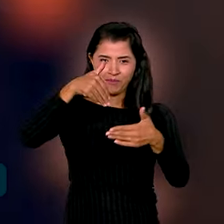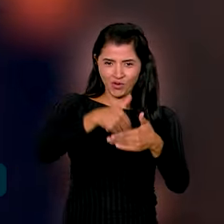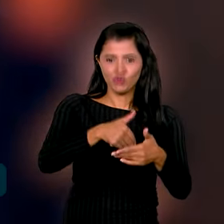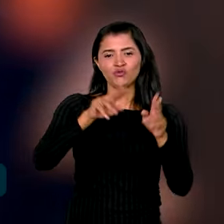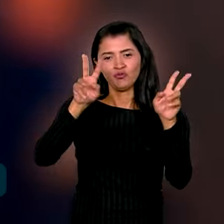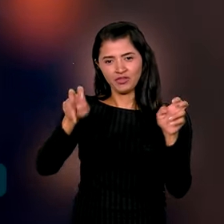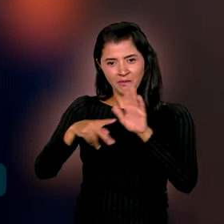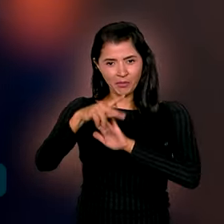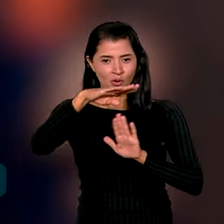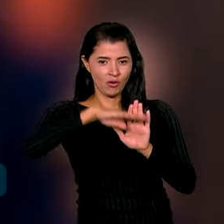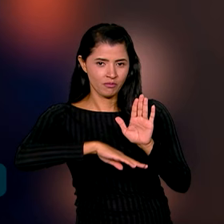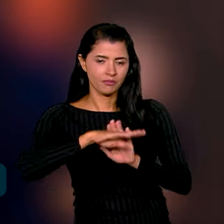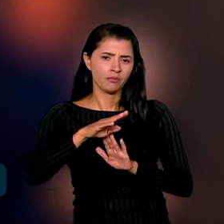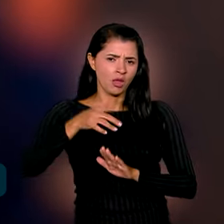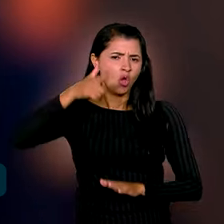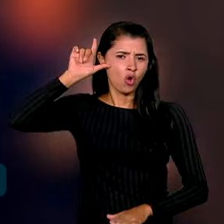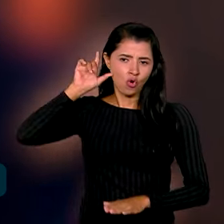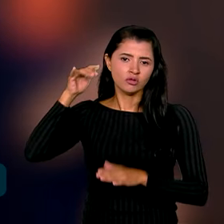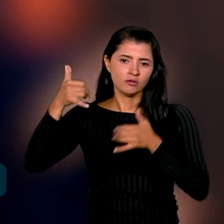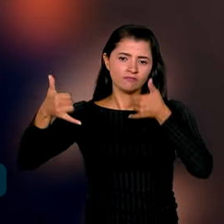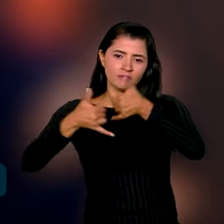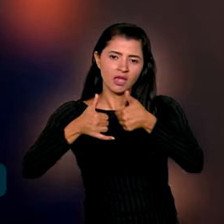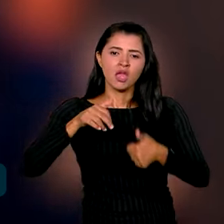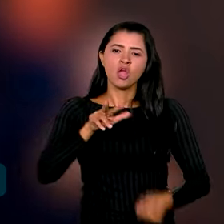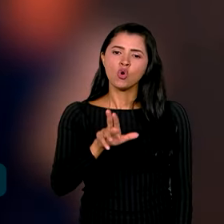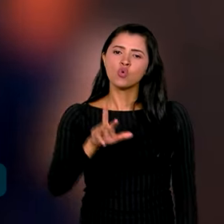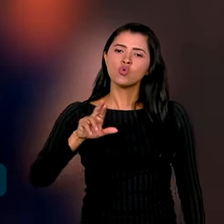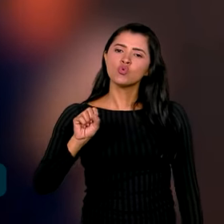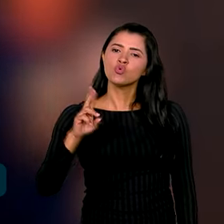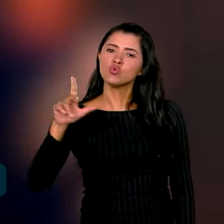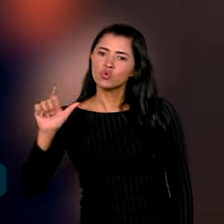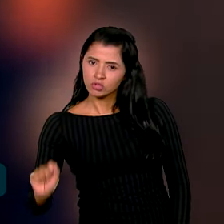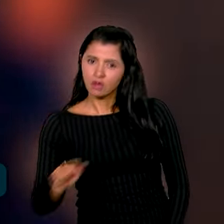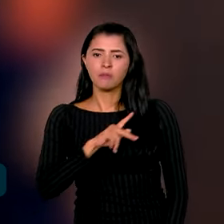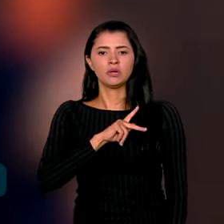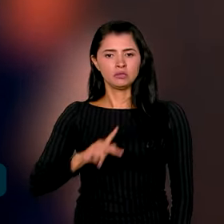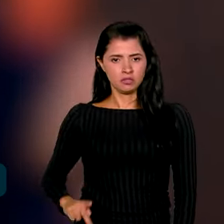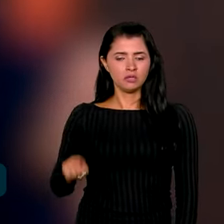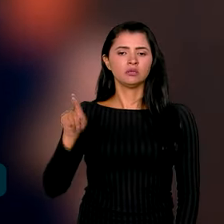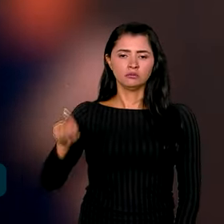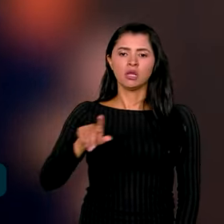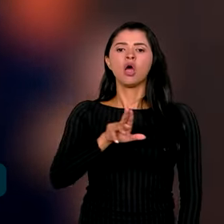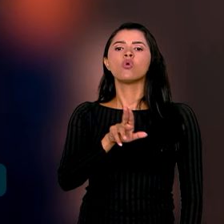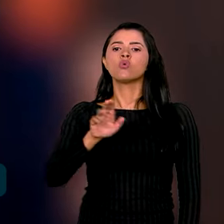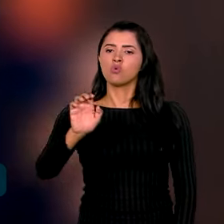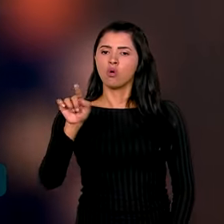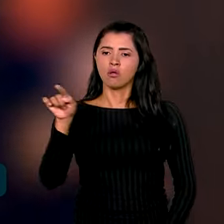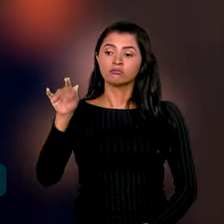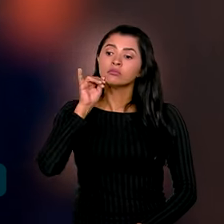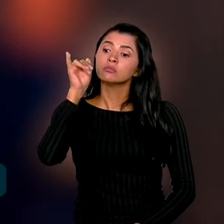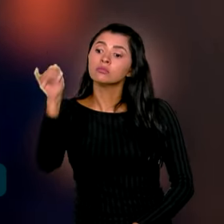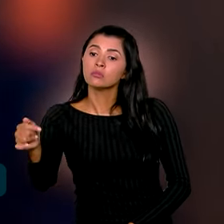programa. Ontem, Dado, eu liguei para a Ursula von der Leyen, que é a presidenta da Comissão Europeia, para dizer para ela que eu estou